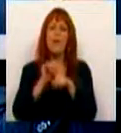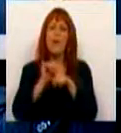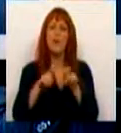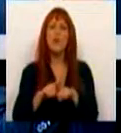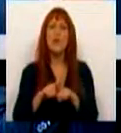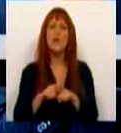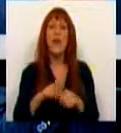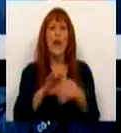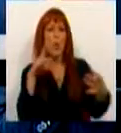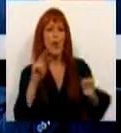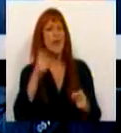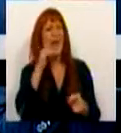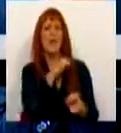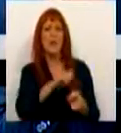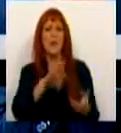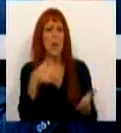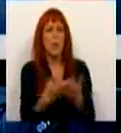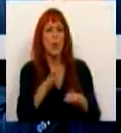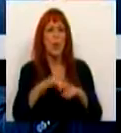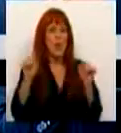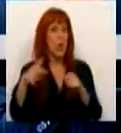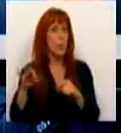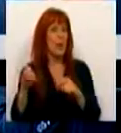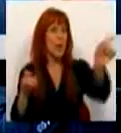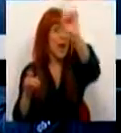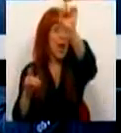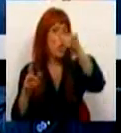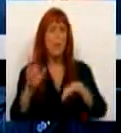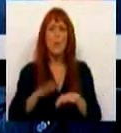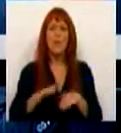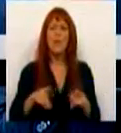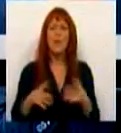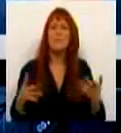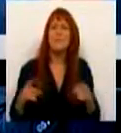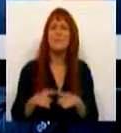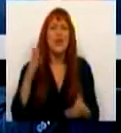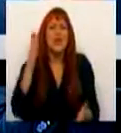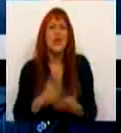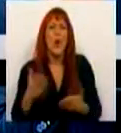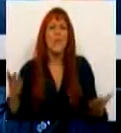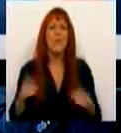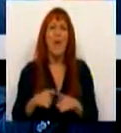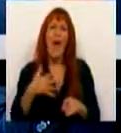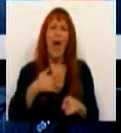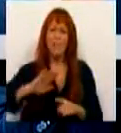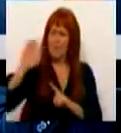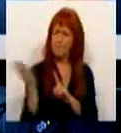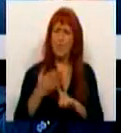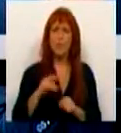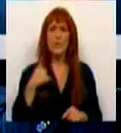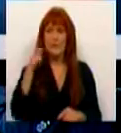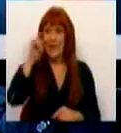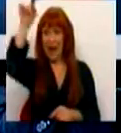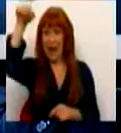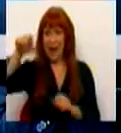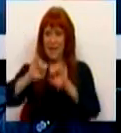viabilizar essa proposta, não por estar de acordo com o PCP, mas porque pura e simplesmente quer punir quem na